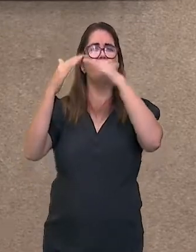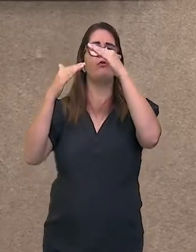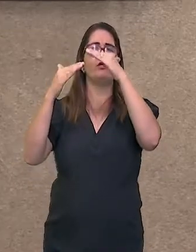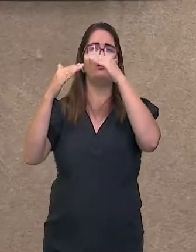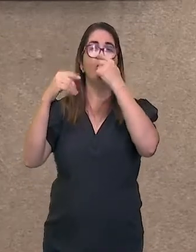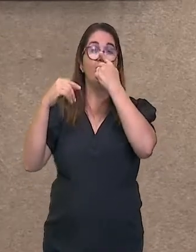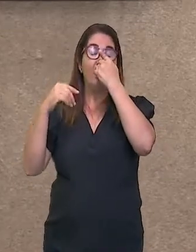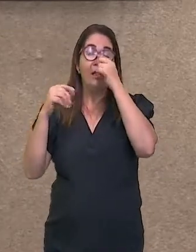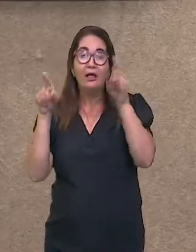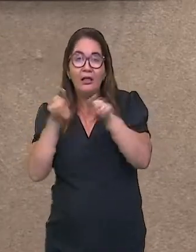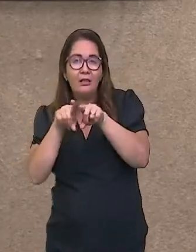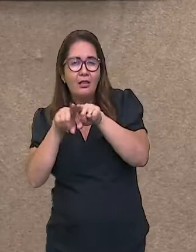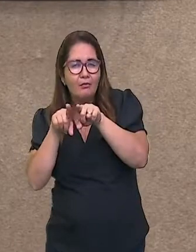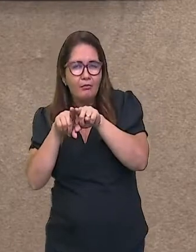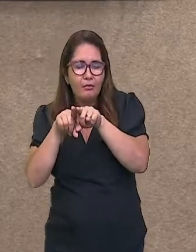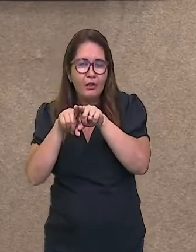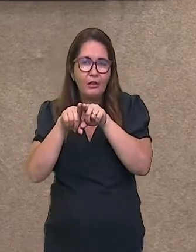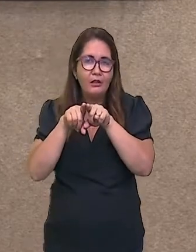mobilização